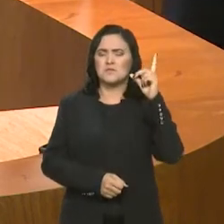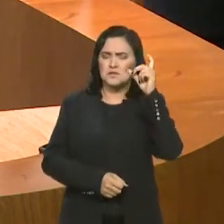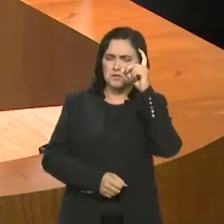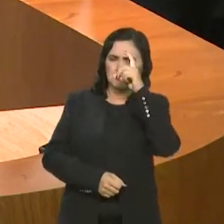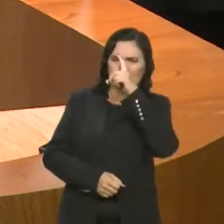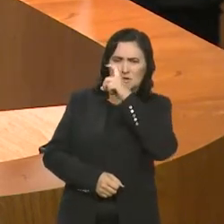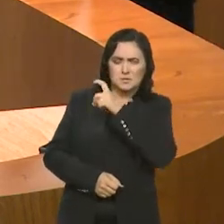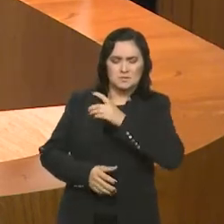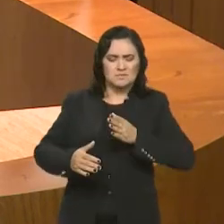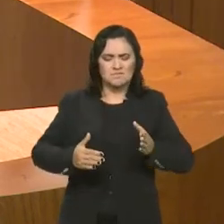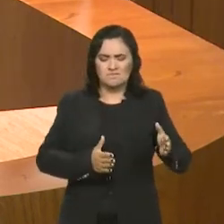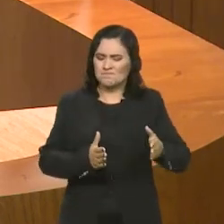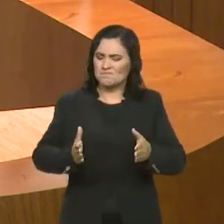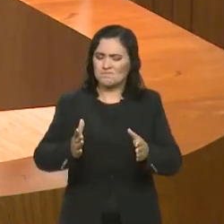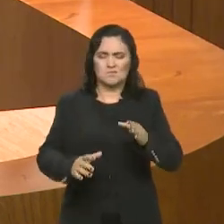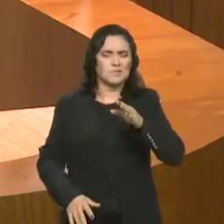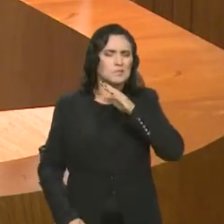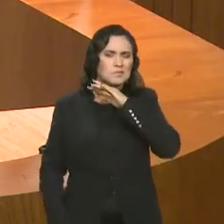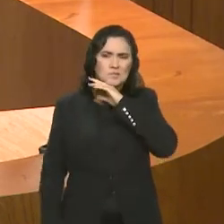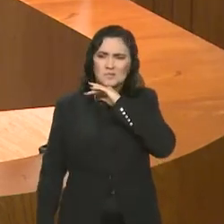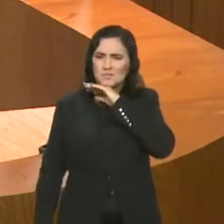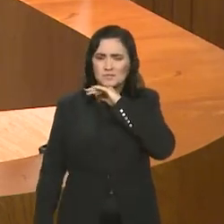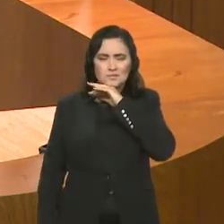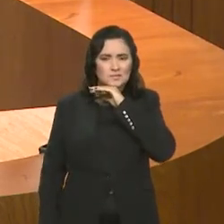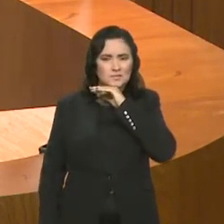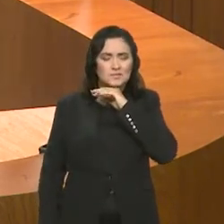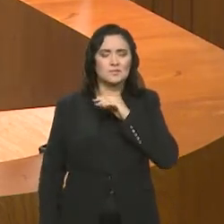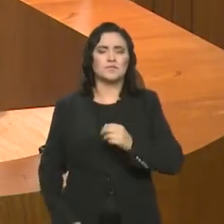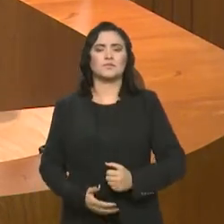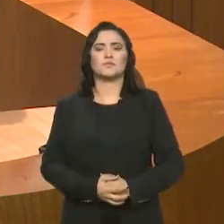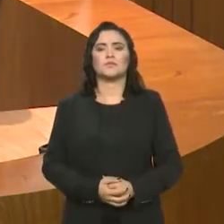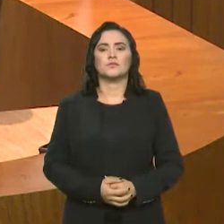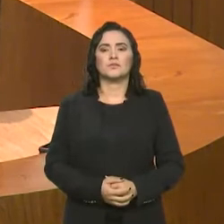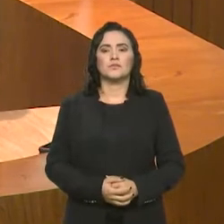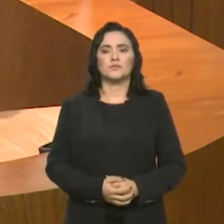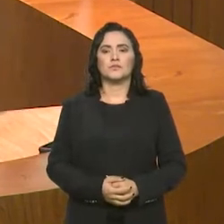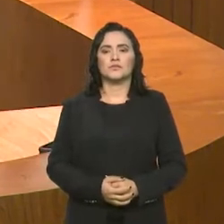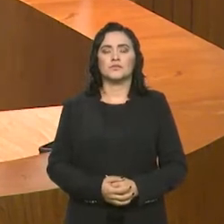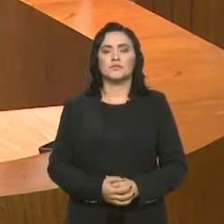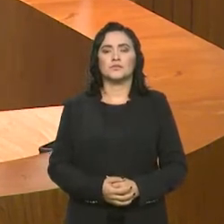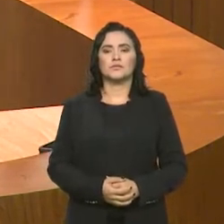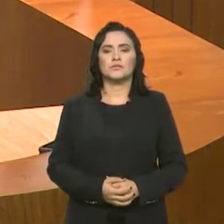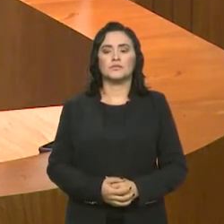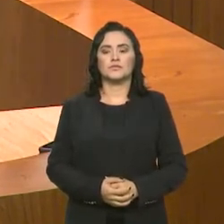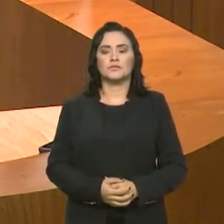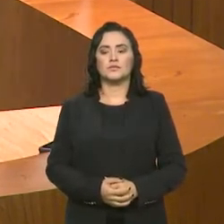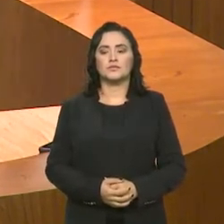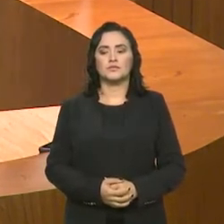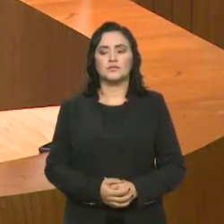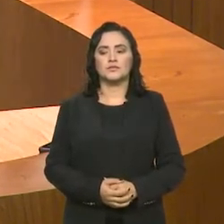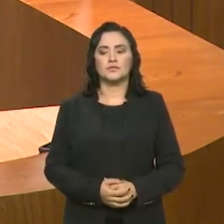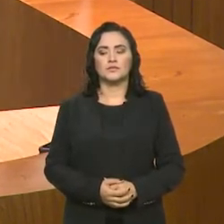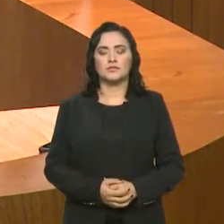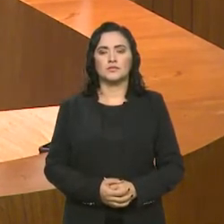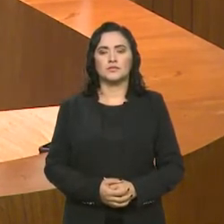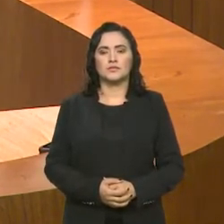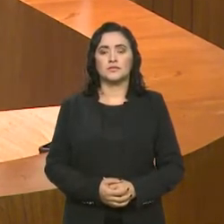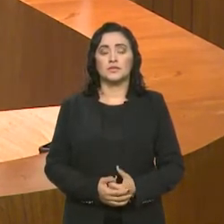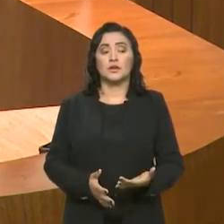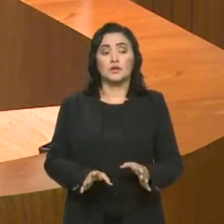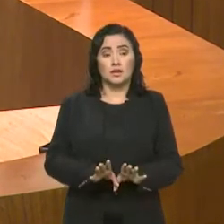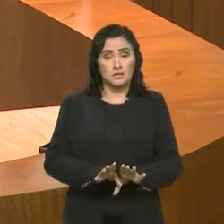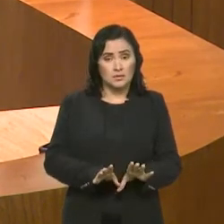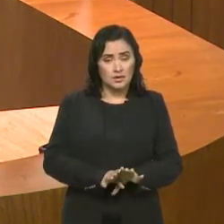conta das nossas estradas. Se não bastasse, deputado Hélio, presidente de exercício, quando você